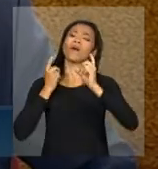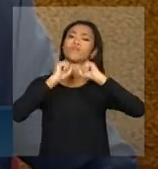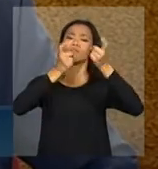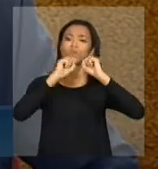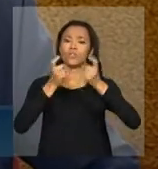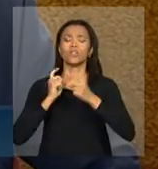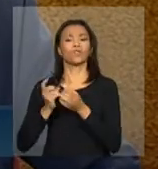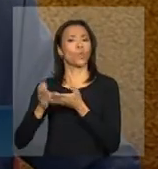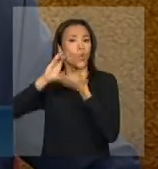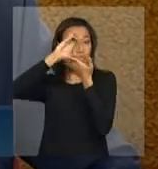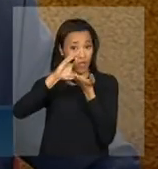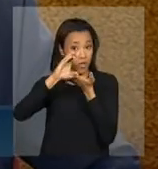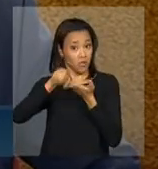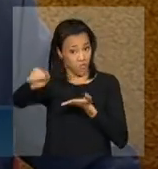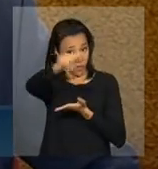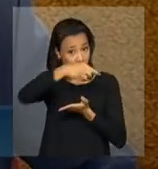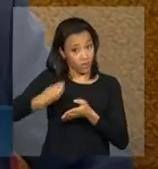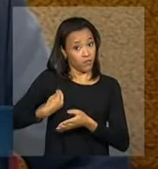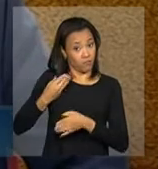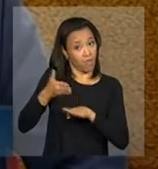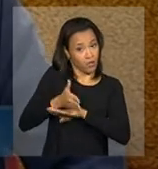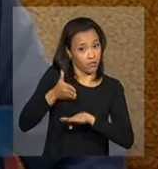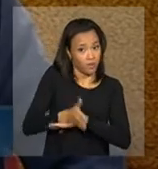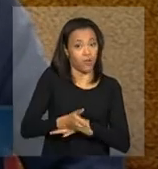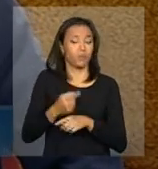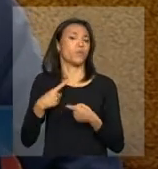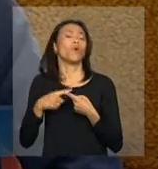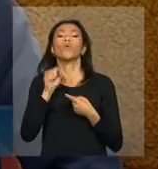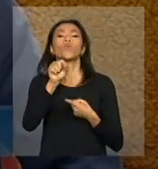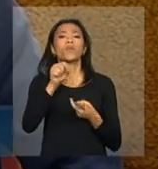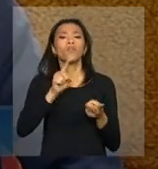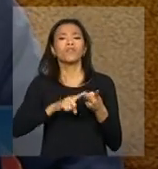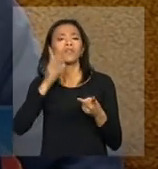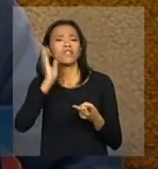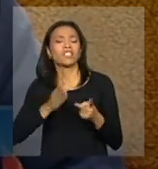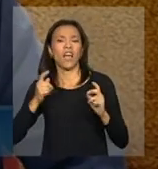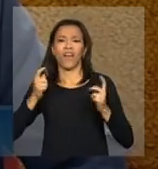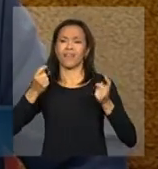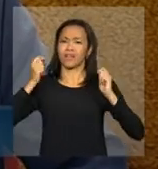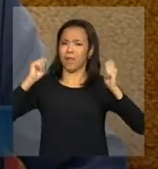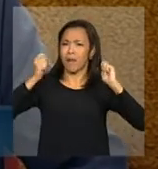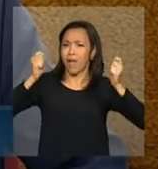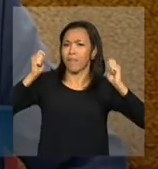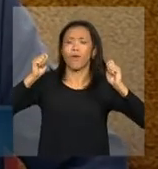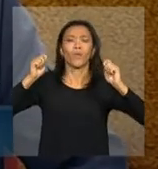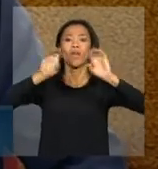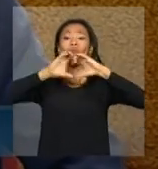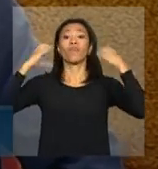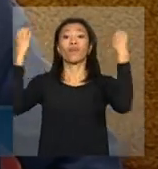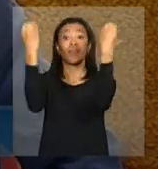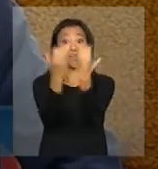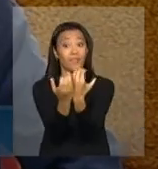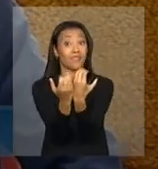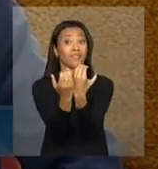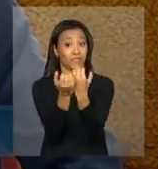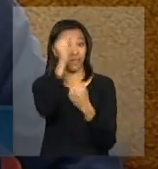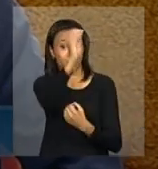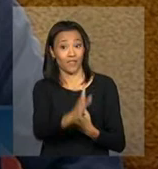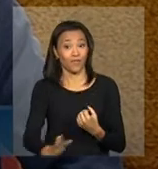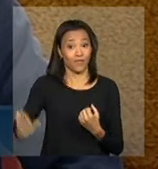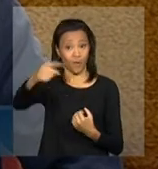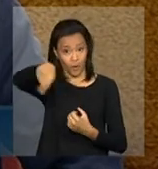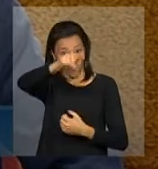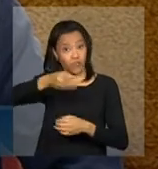nos conselhos dos quais vocês fazem parte, com aquilo que vocês já defenderam em conferências nacionais das quais vocês tiveram a chance de